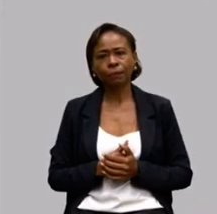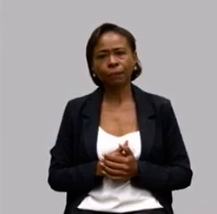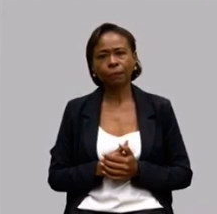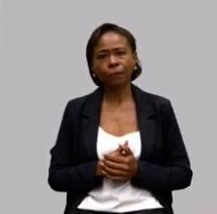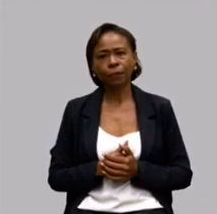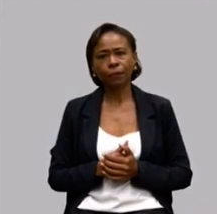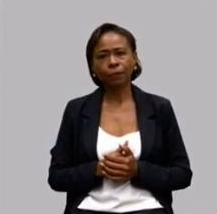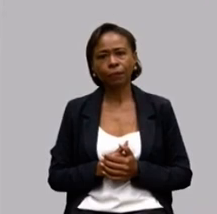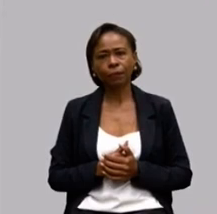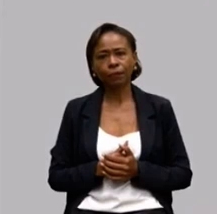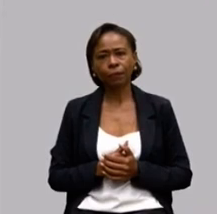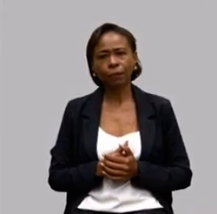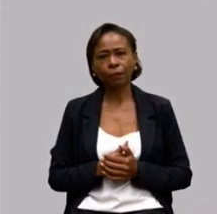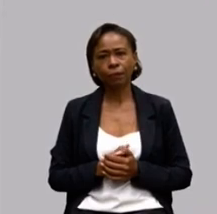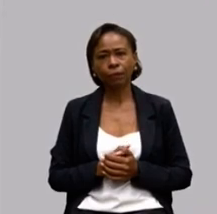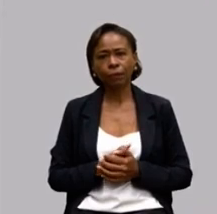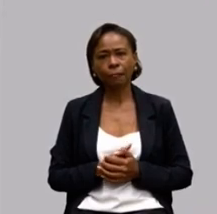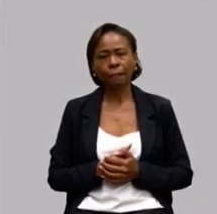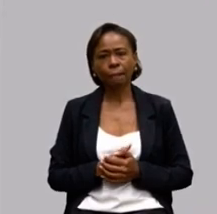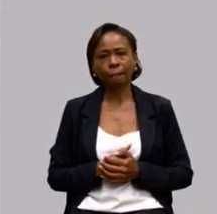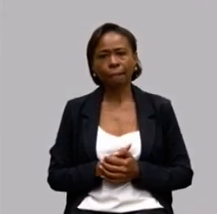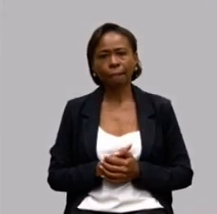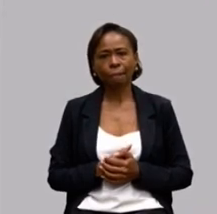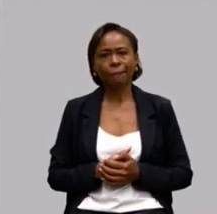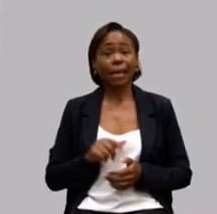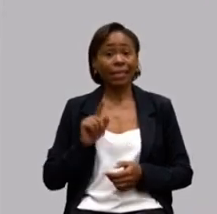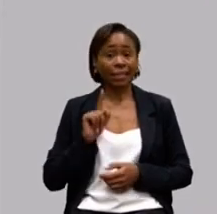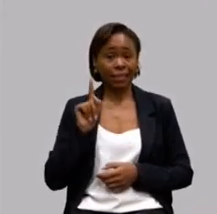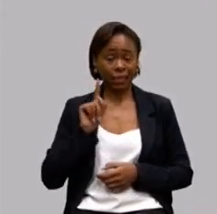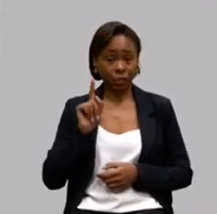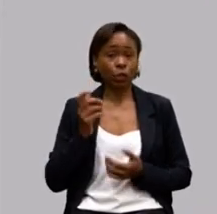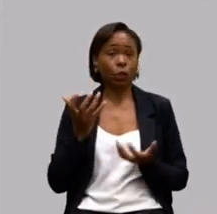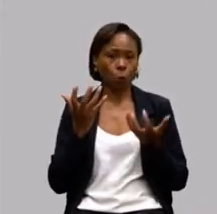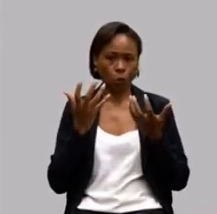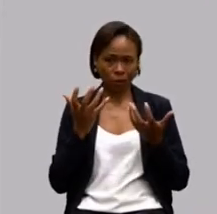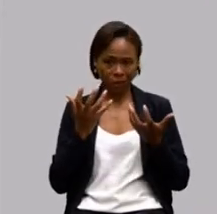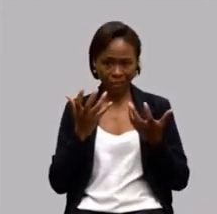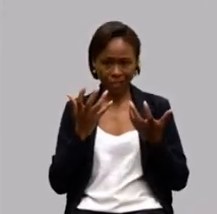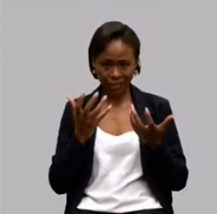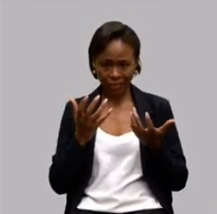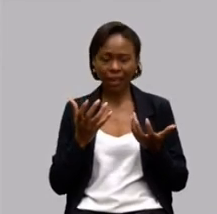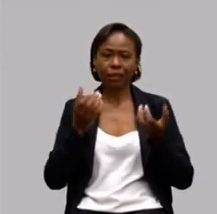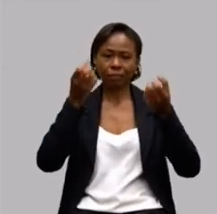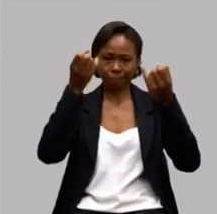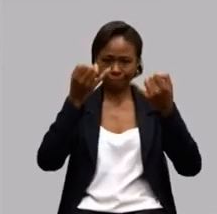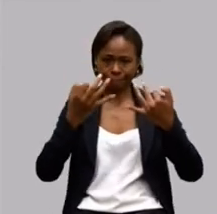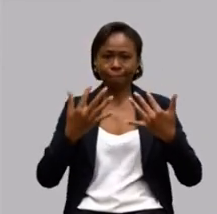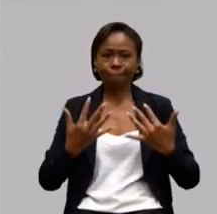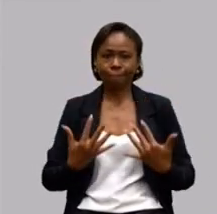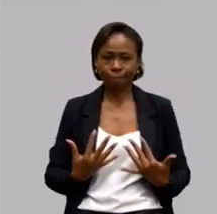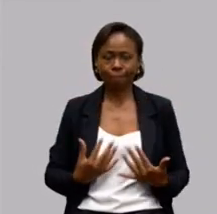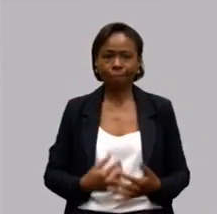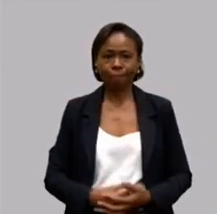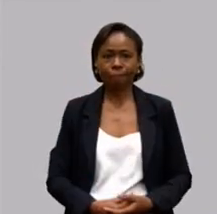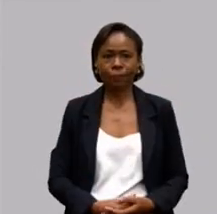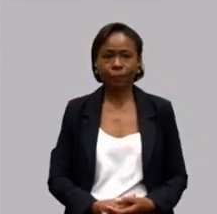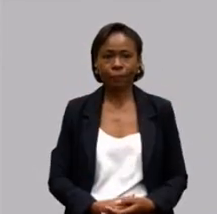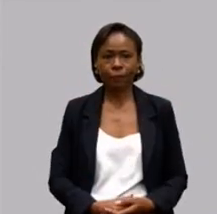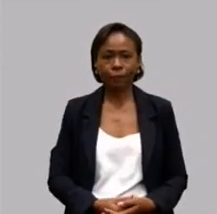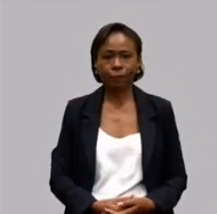temos aqui? É isso que eu quero tratar um pouco com vocês.